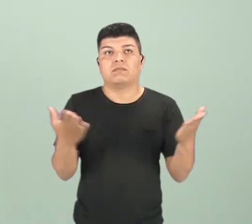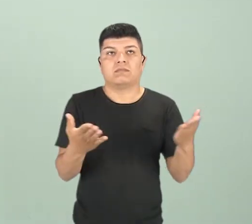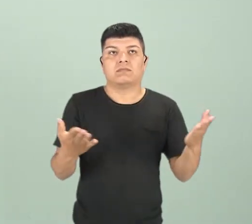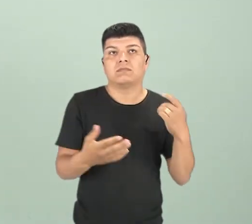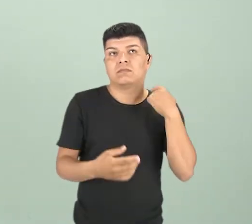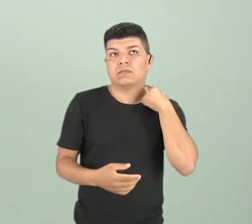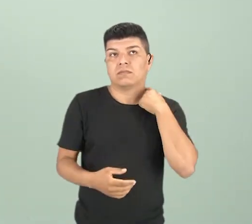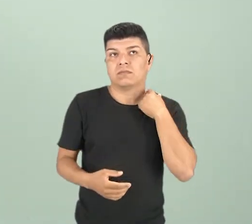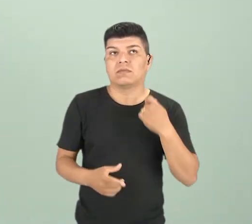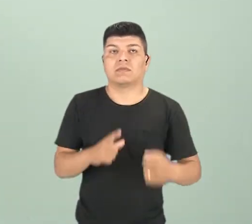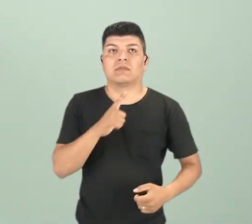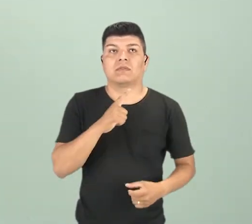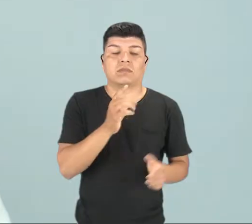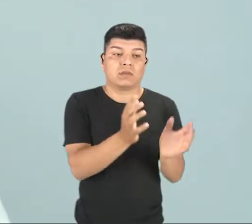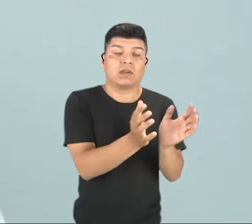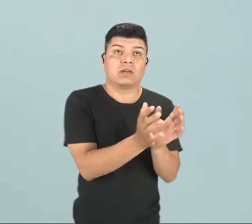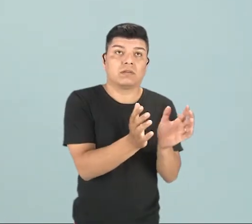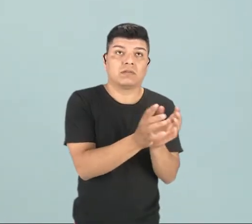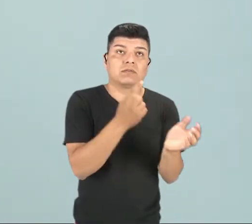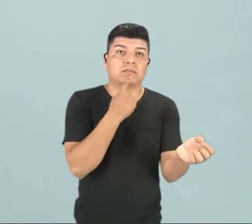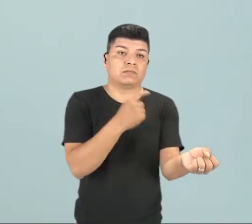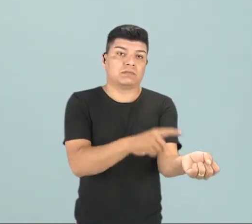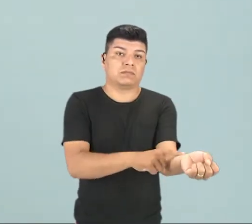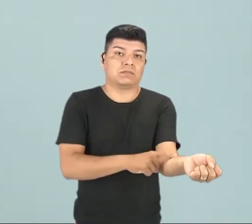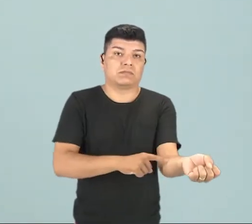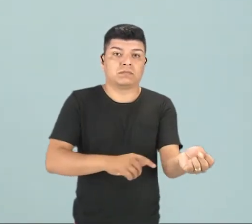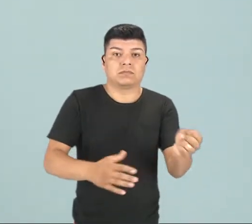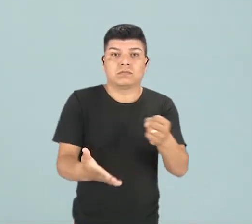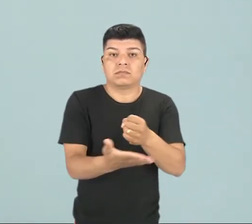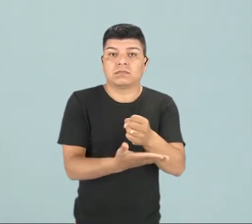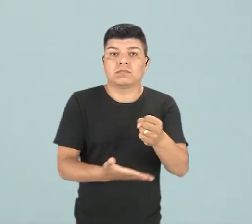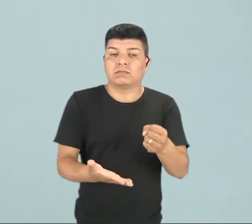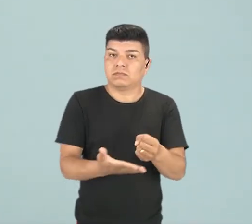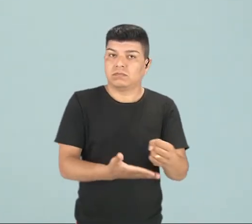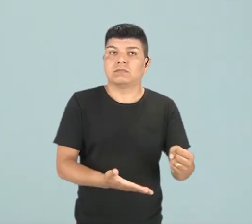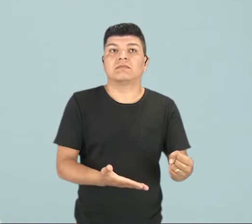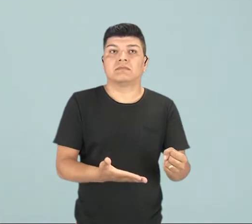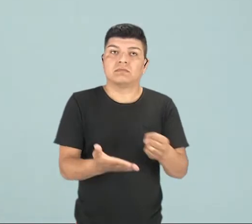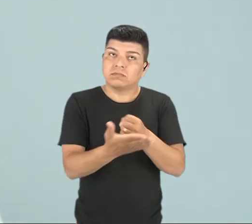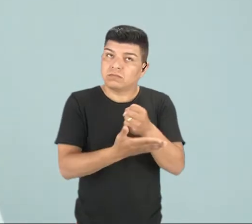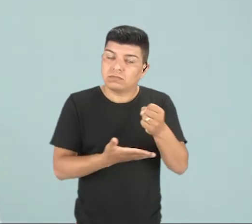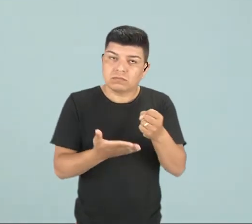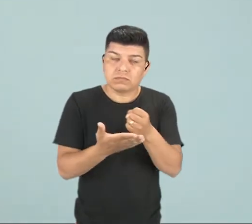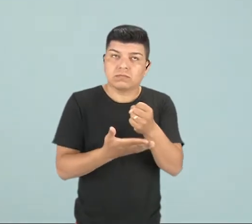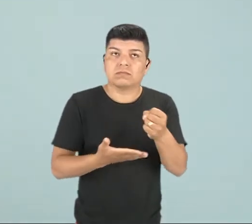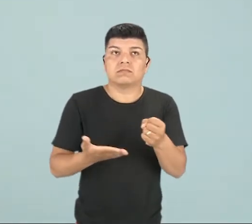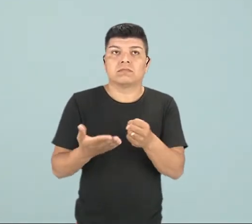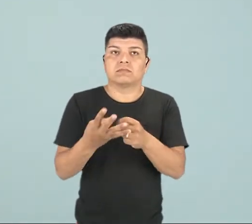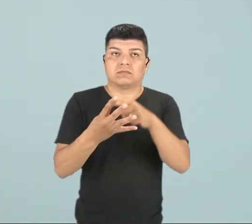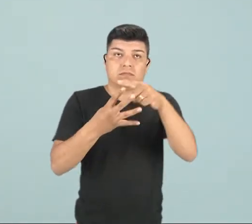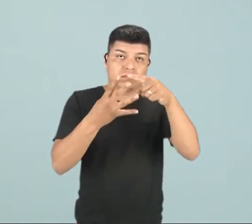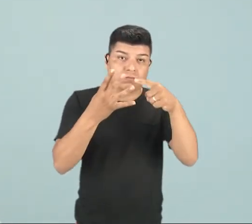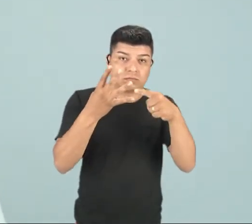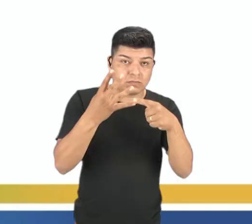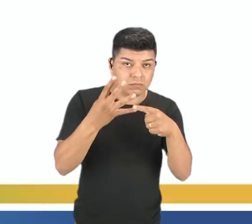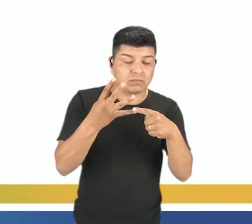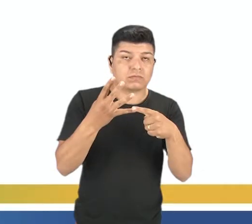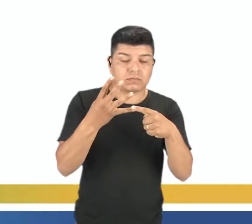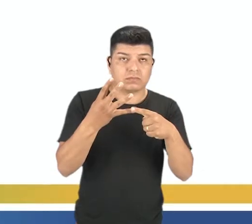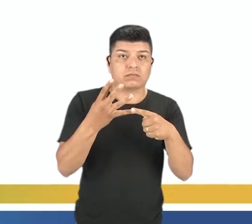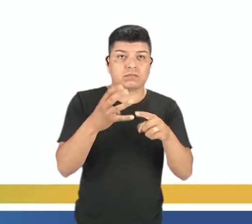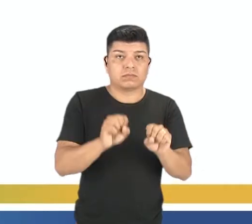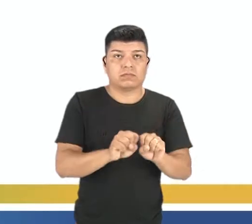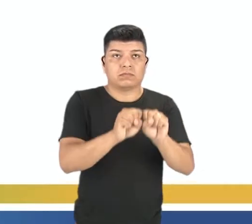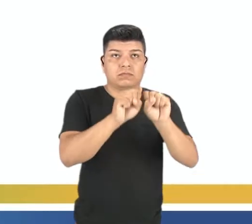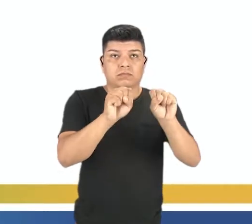Então nós temos o grupo sanguíneo, basicamente, vamos para o básico, 4 configurações,